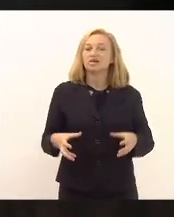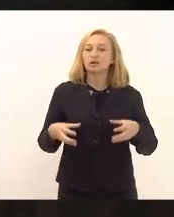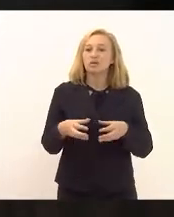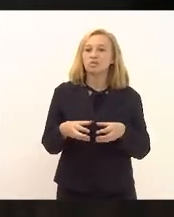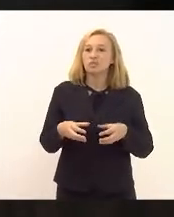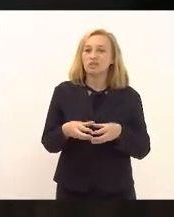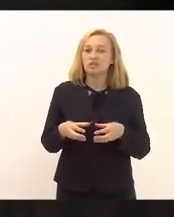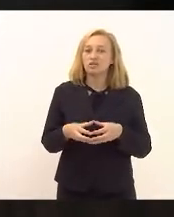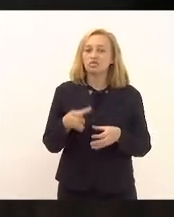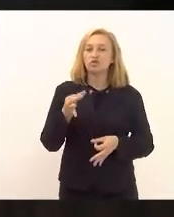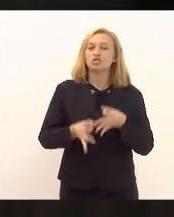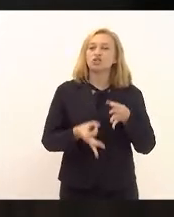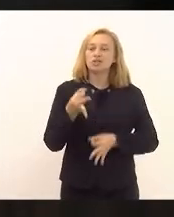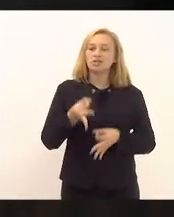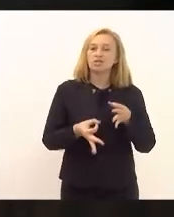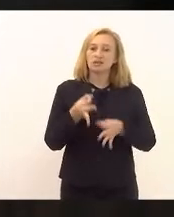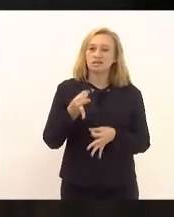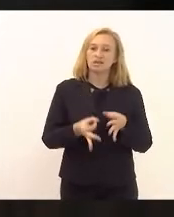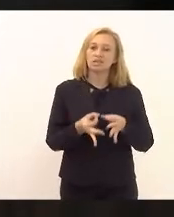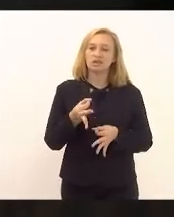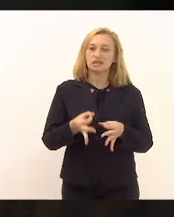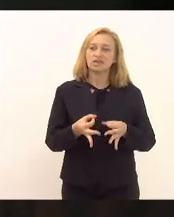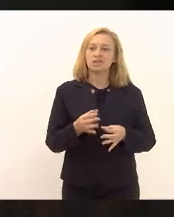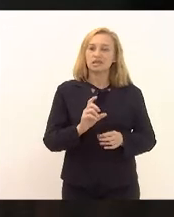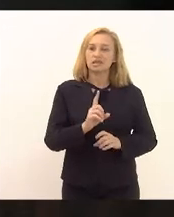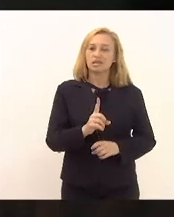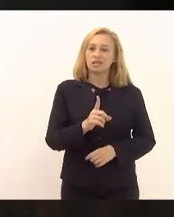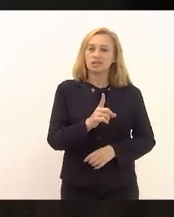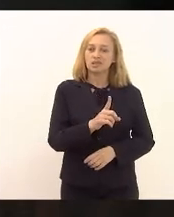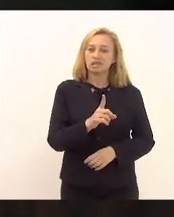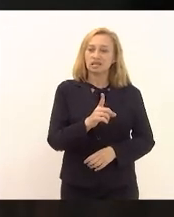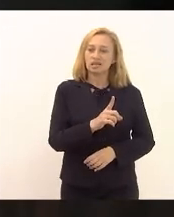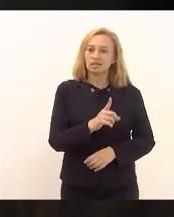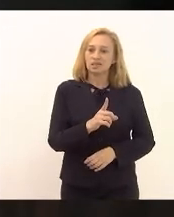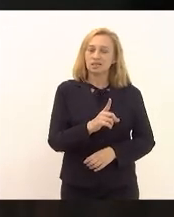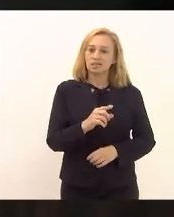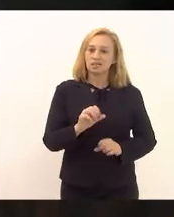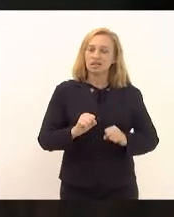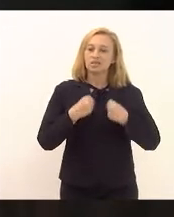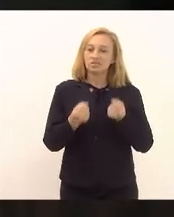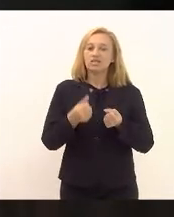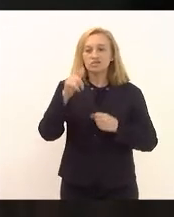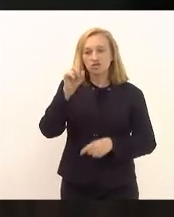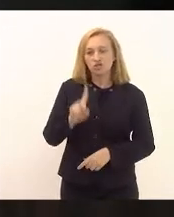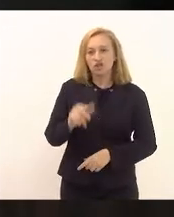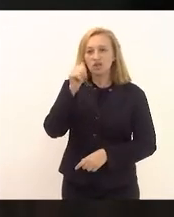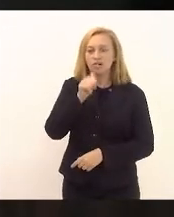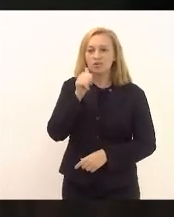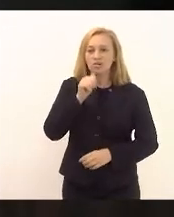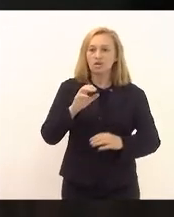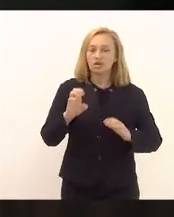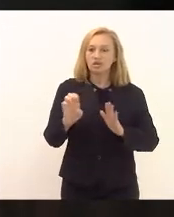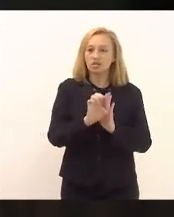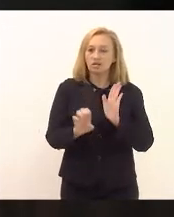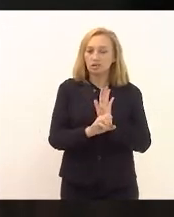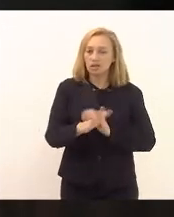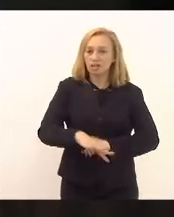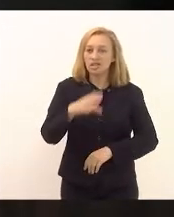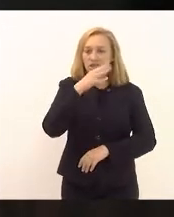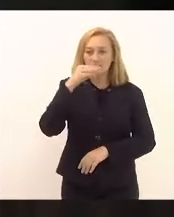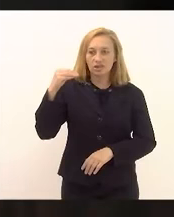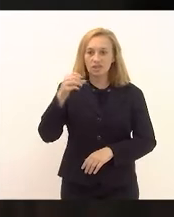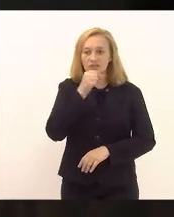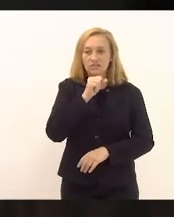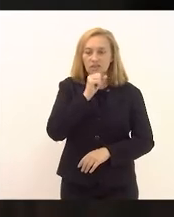comissões... Constituição e Justiça, Defesa dos Direitos da Mulher, Assunto da Criança e Adolescente, Segurança